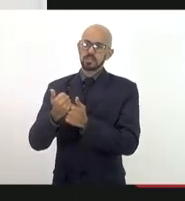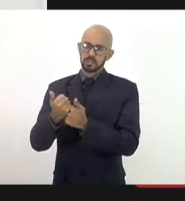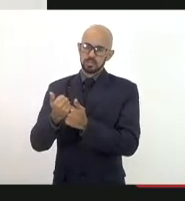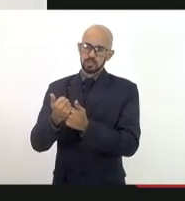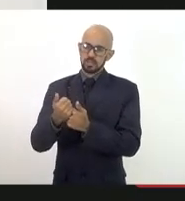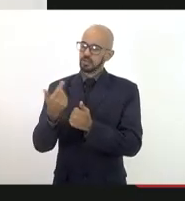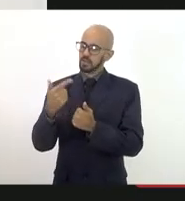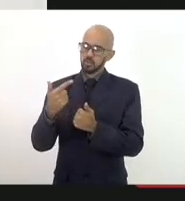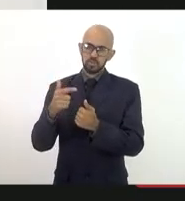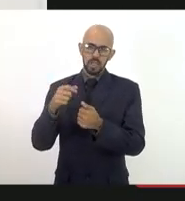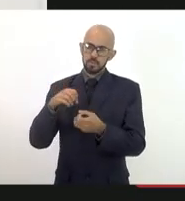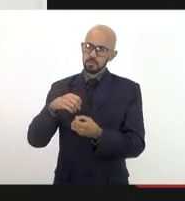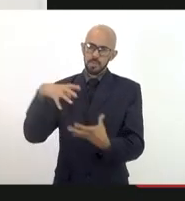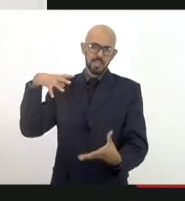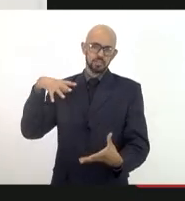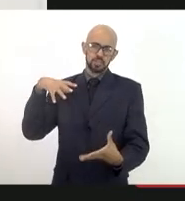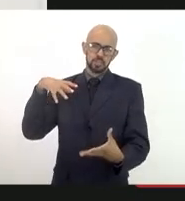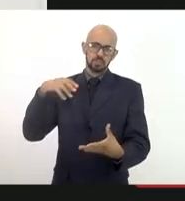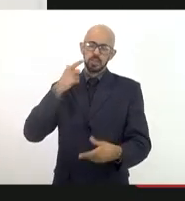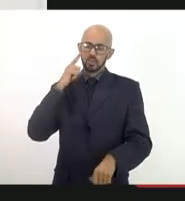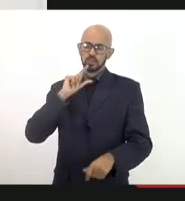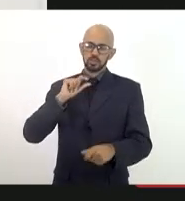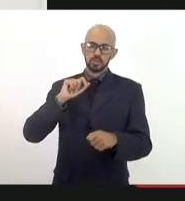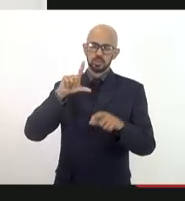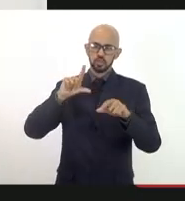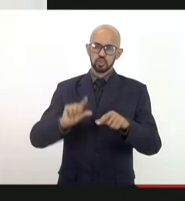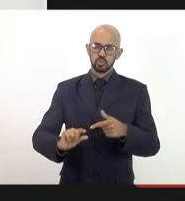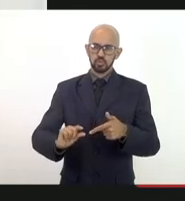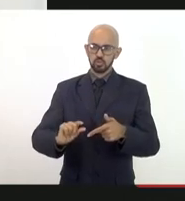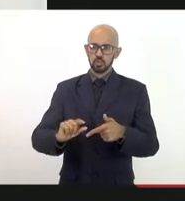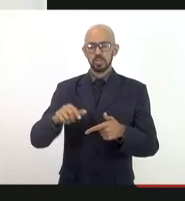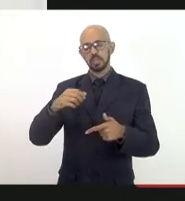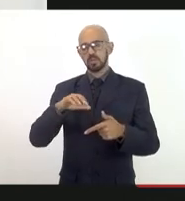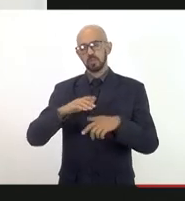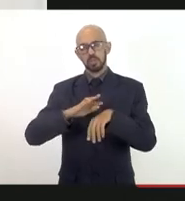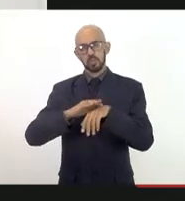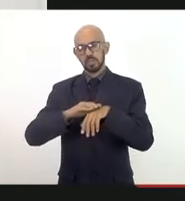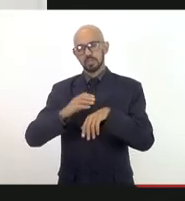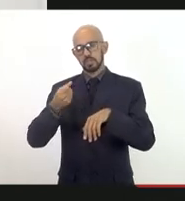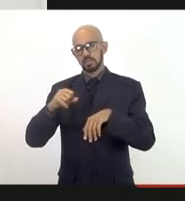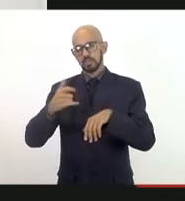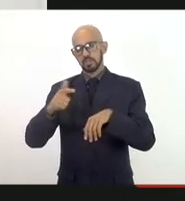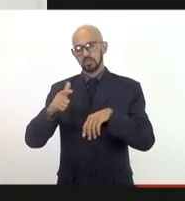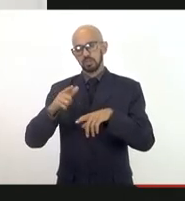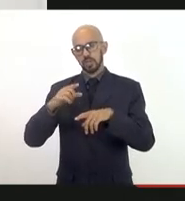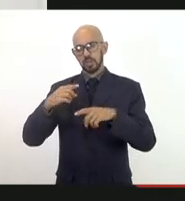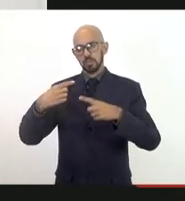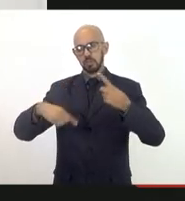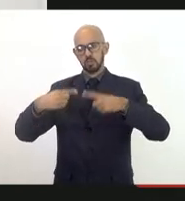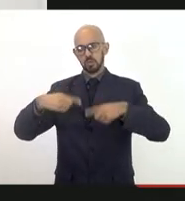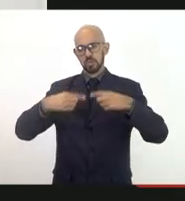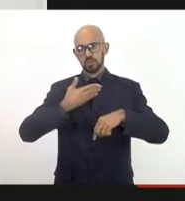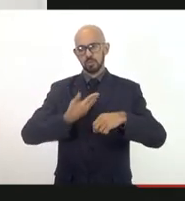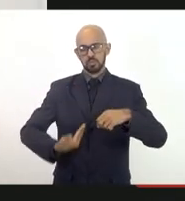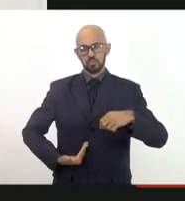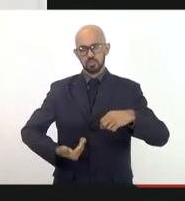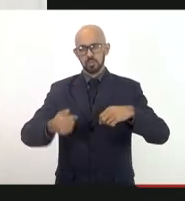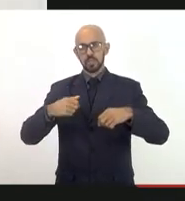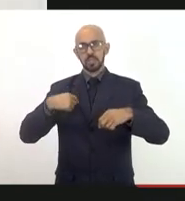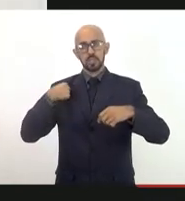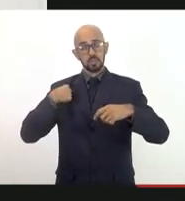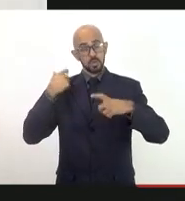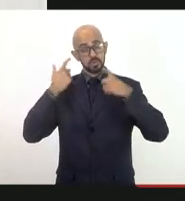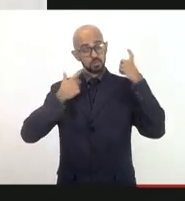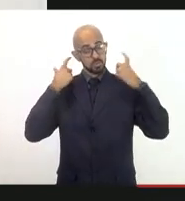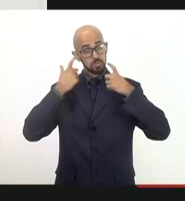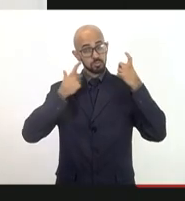fórmula mágica para controlar uma doença que não passe por políticas públicas, e nos preocupa muito esse desgaste hoje de todos os profissionais